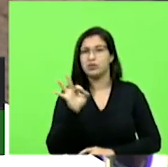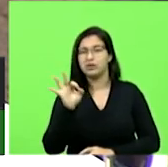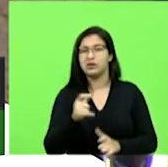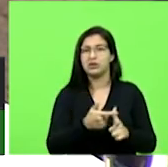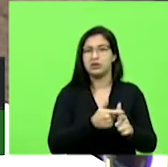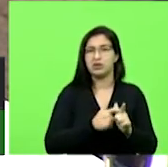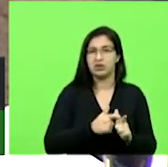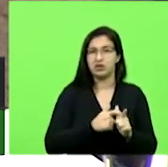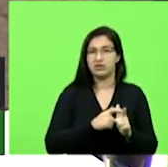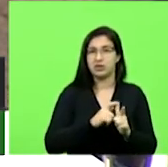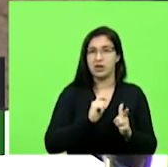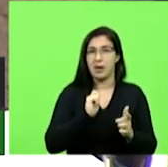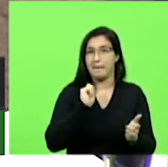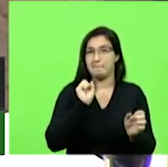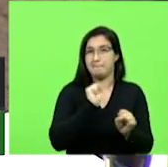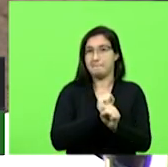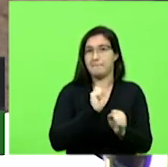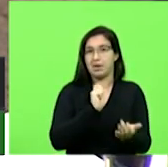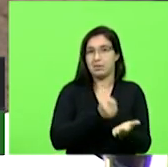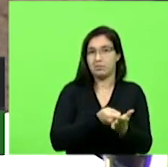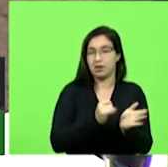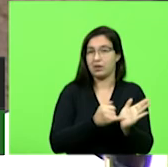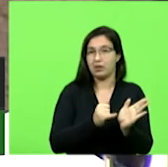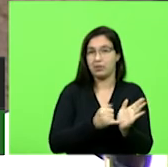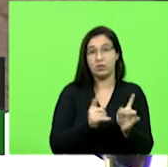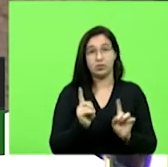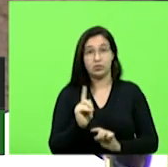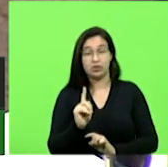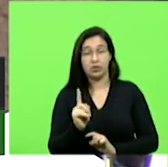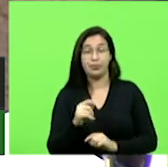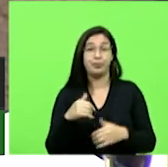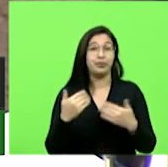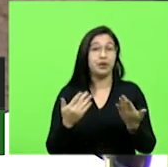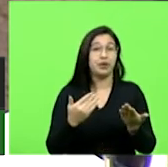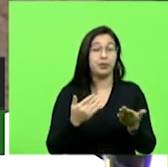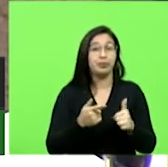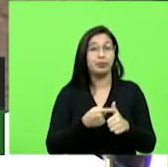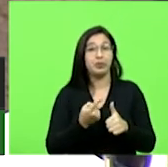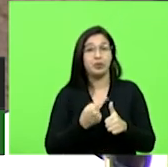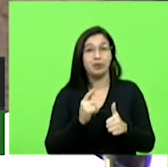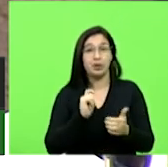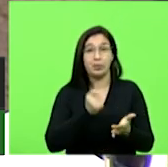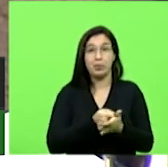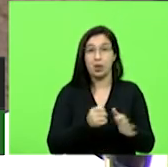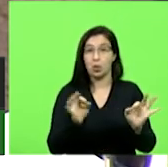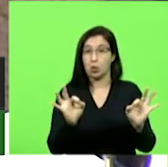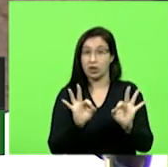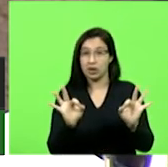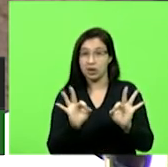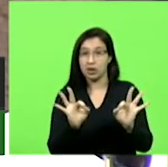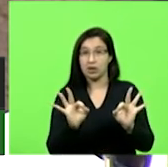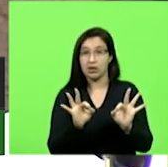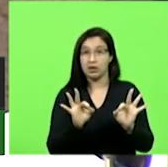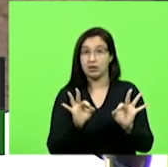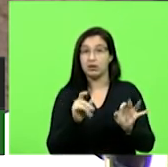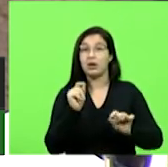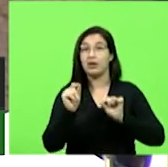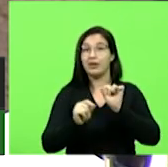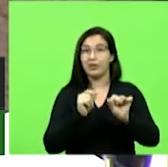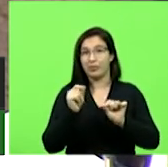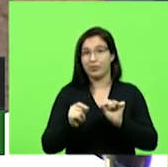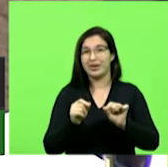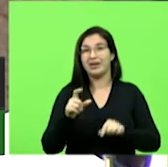dizendo que vai parar de pagar impostos. Então, naquele primeiro momento, ele não pagou o seu imposto, isso gerou uma dívida, gerou uns